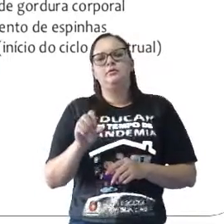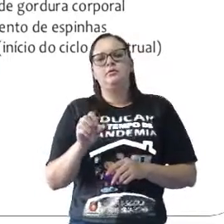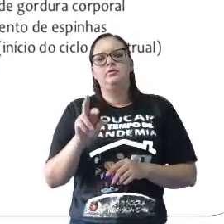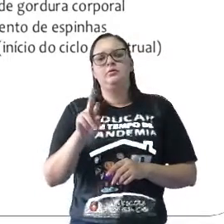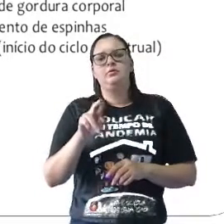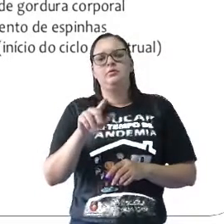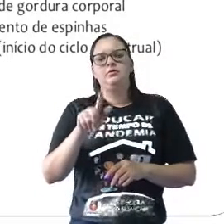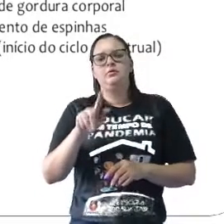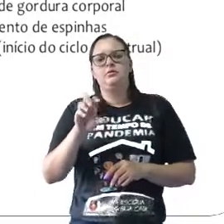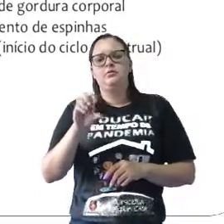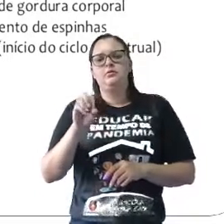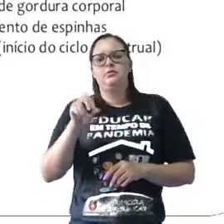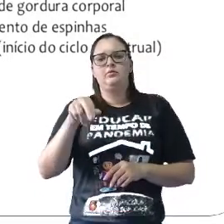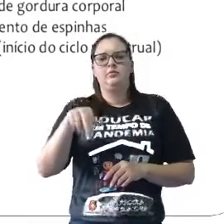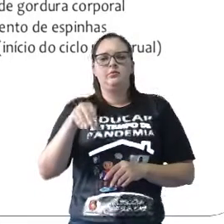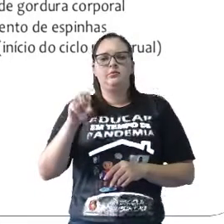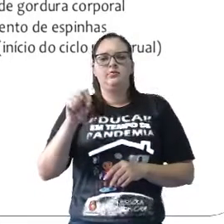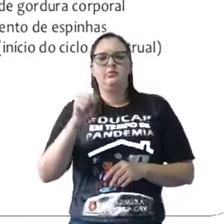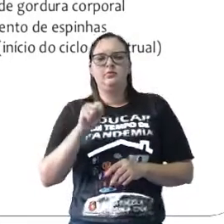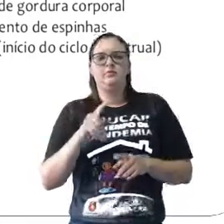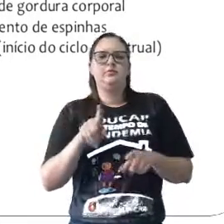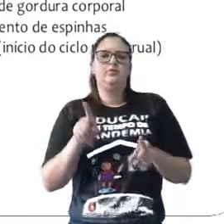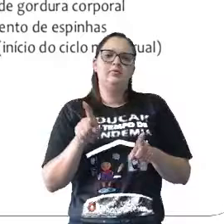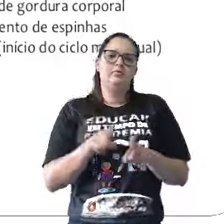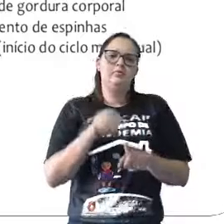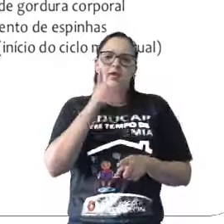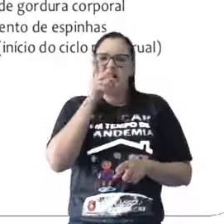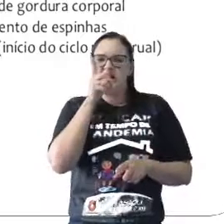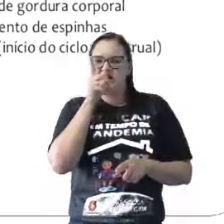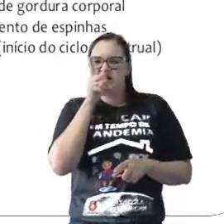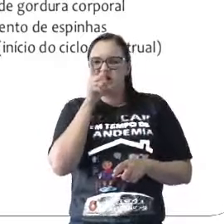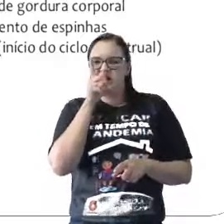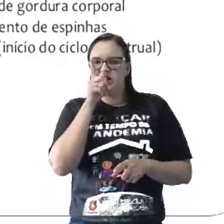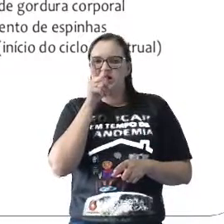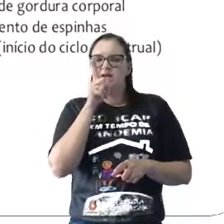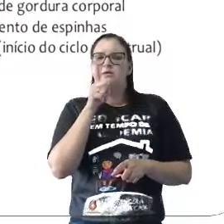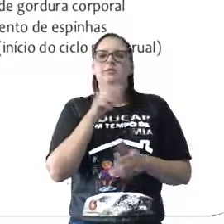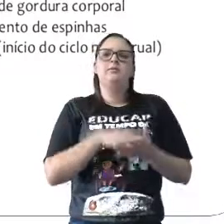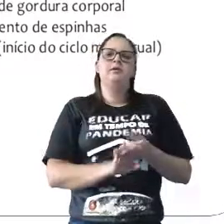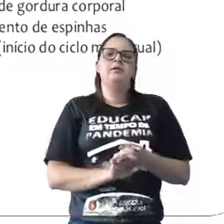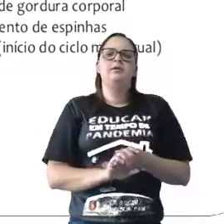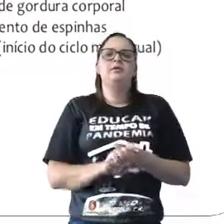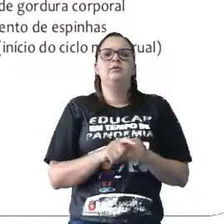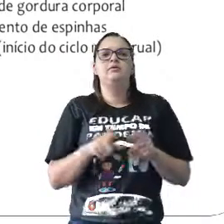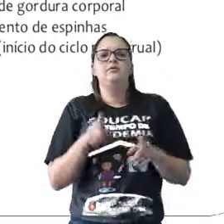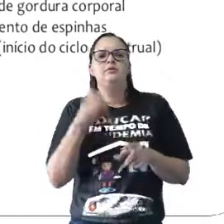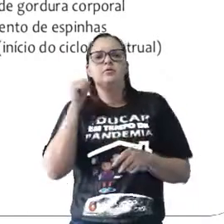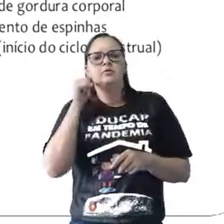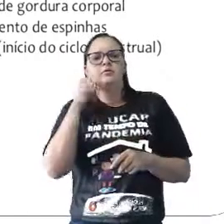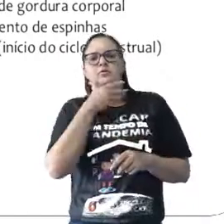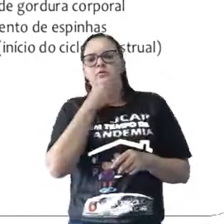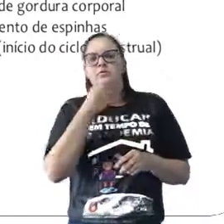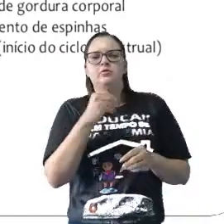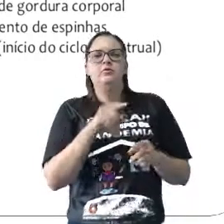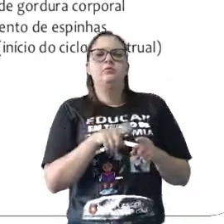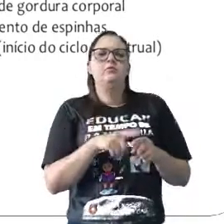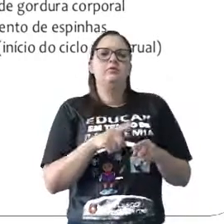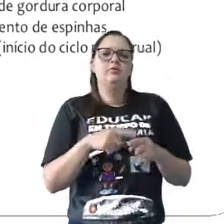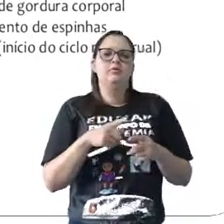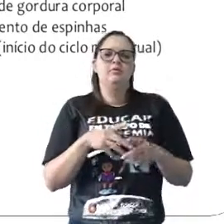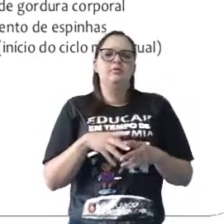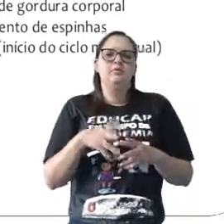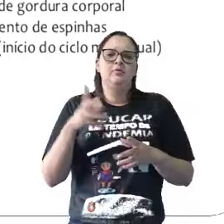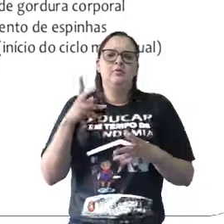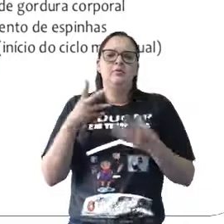isso nos meninos, mudança na voz, como eu já falei, surgimento de pelos corporais, alteração do odor, do